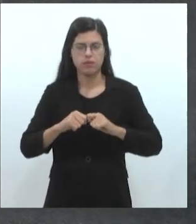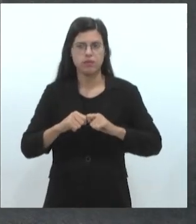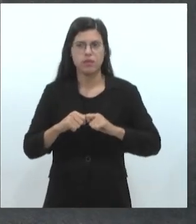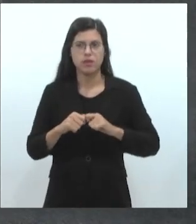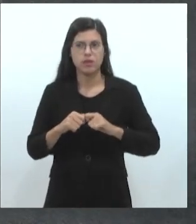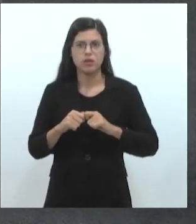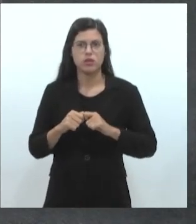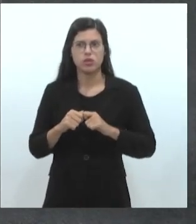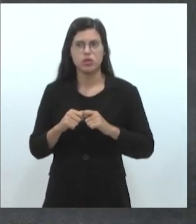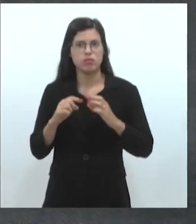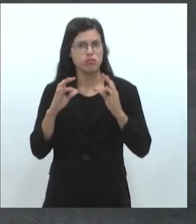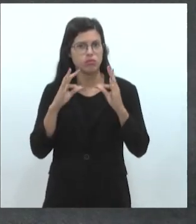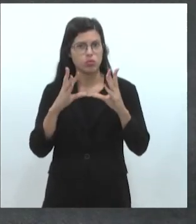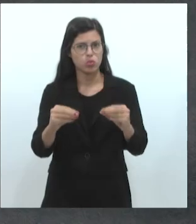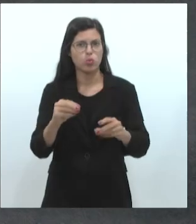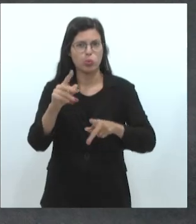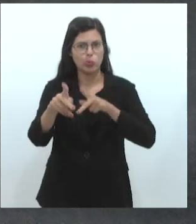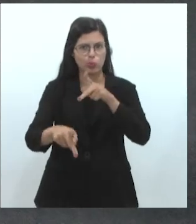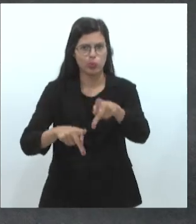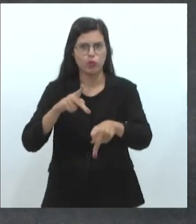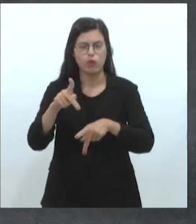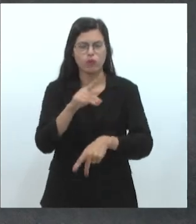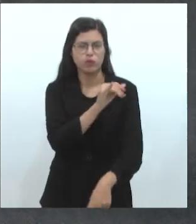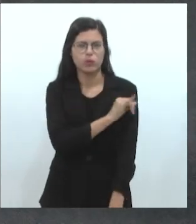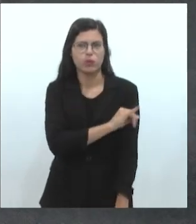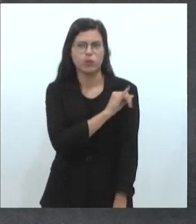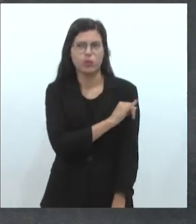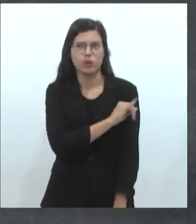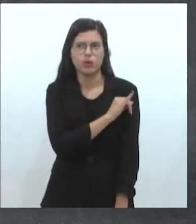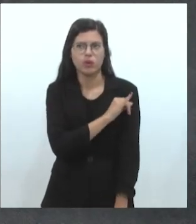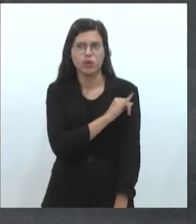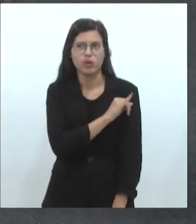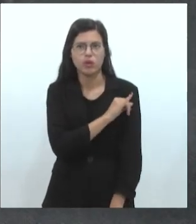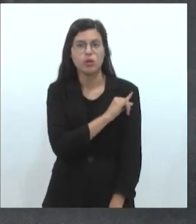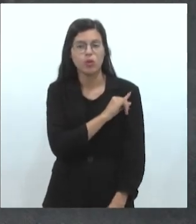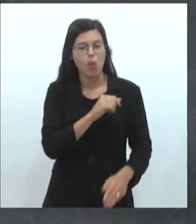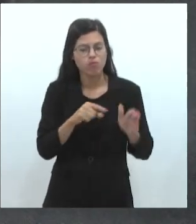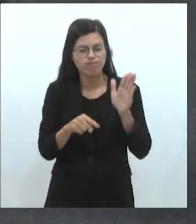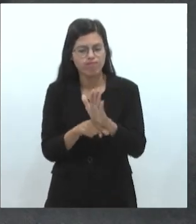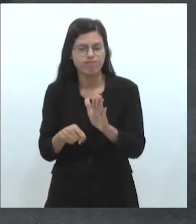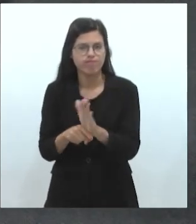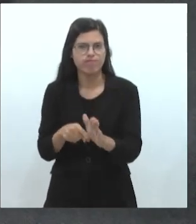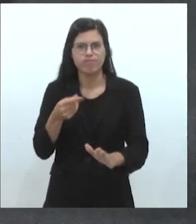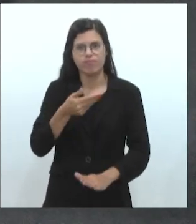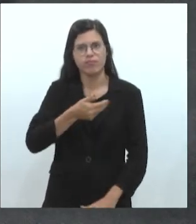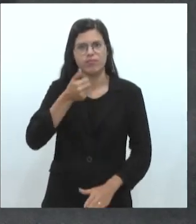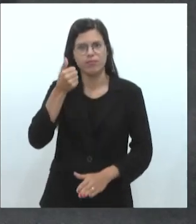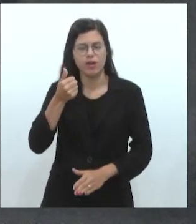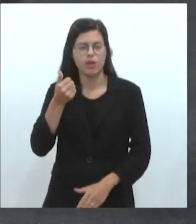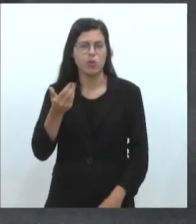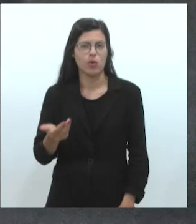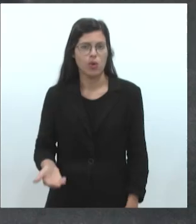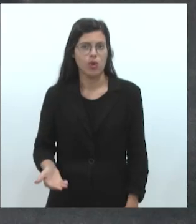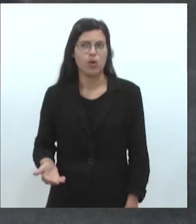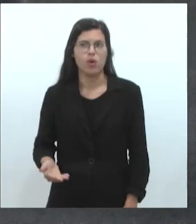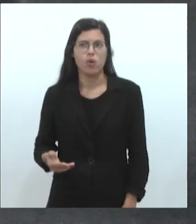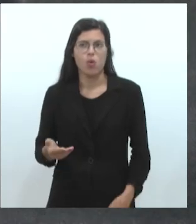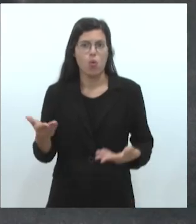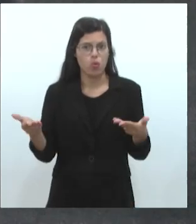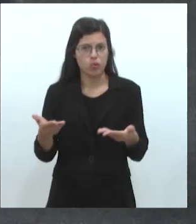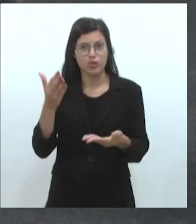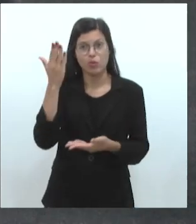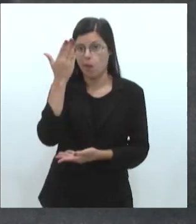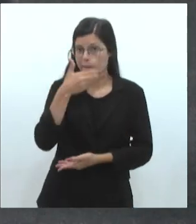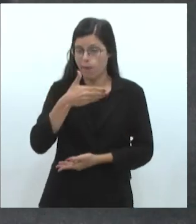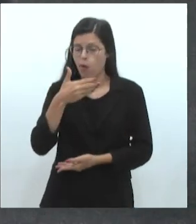para todo o povo fluminense aquilo que há de melhor. Então, nós temos hoje uma prova concreta e eu fico muito